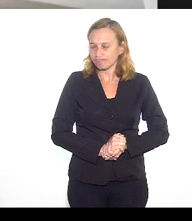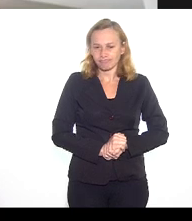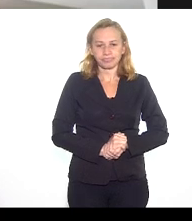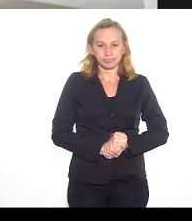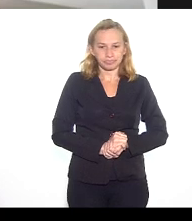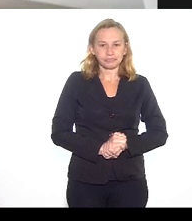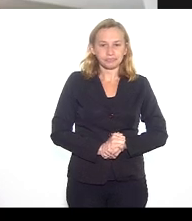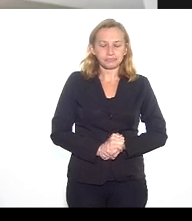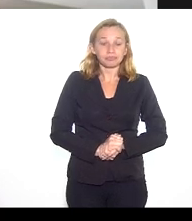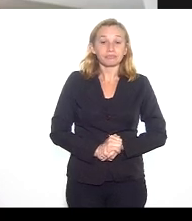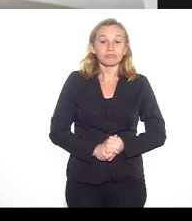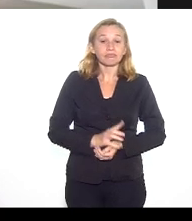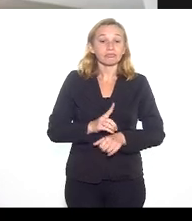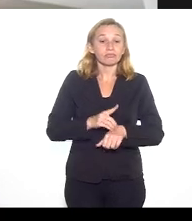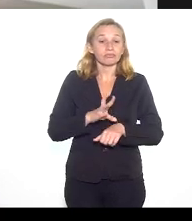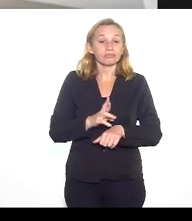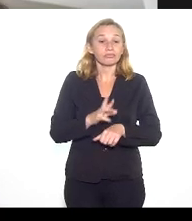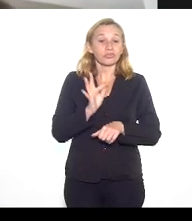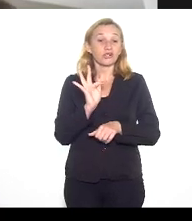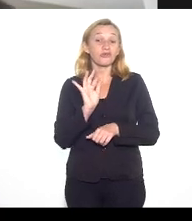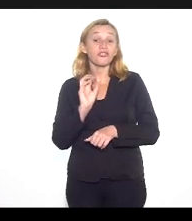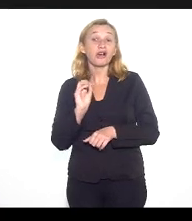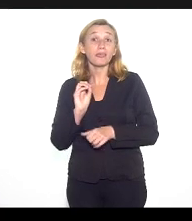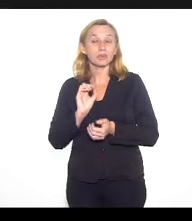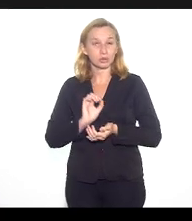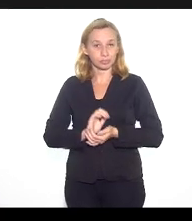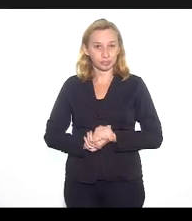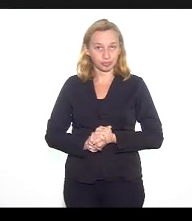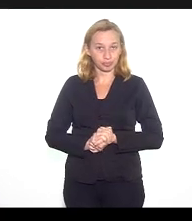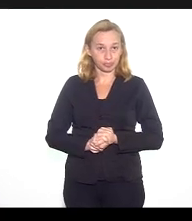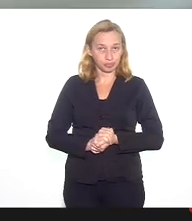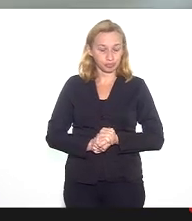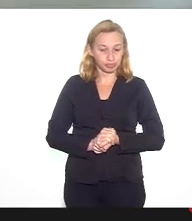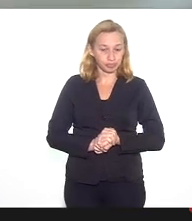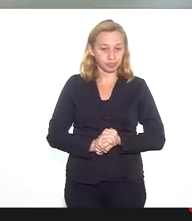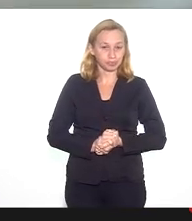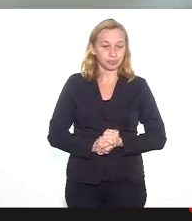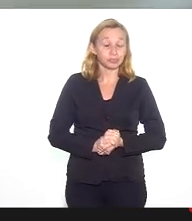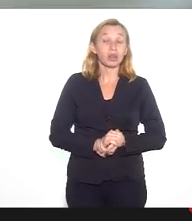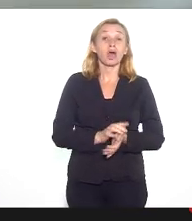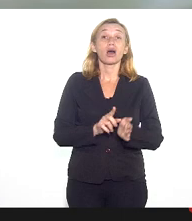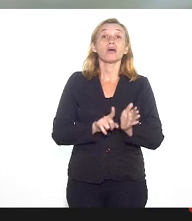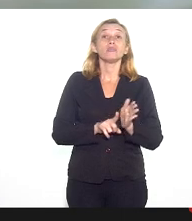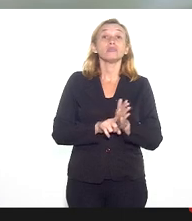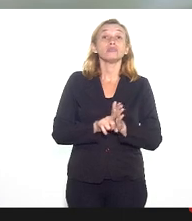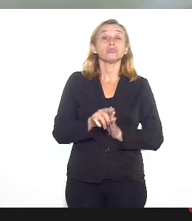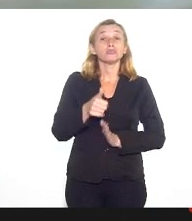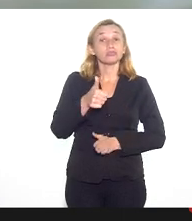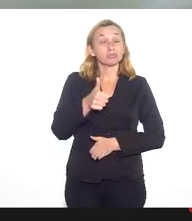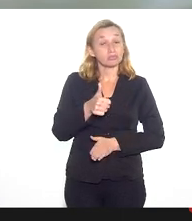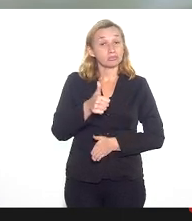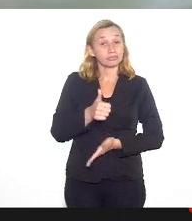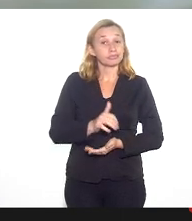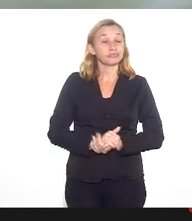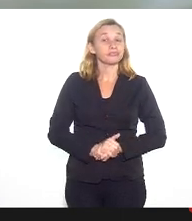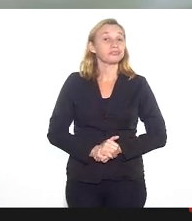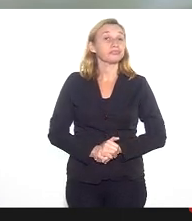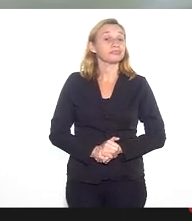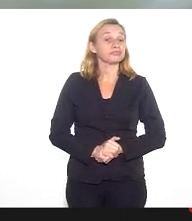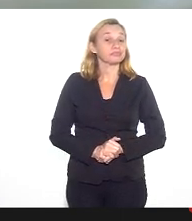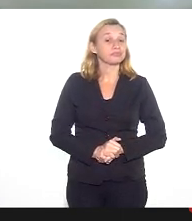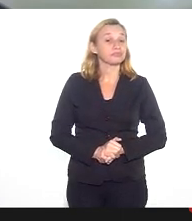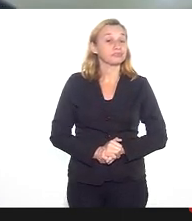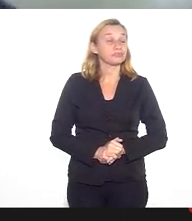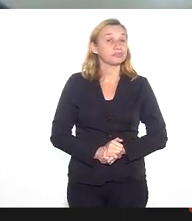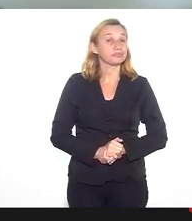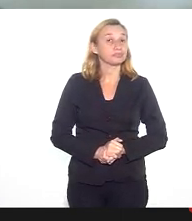aí, doutor Flávio Rodrigues, me vem a primeira questão derivada da